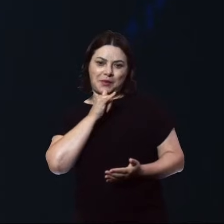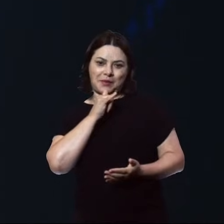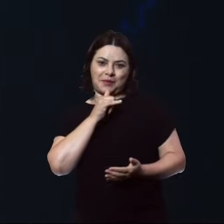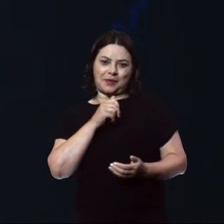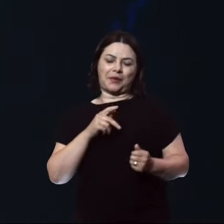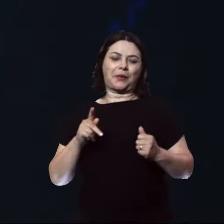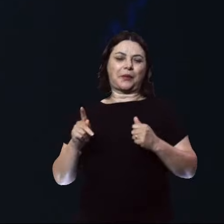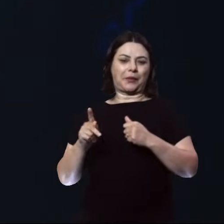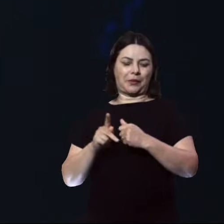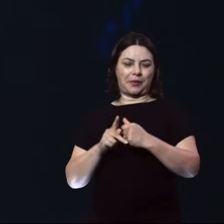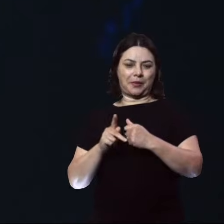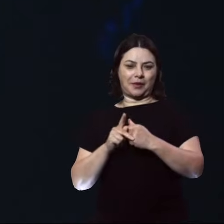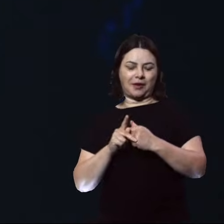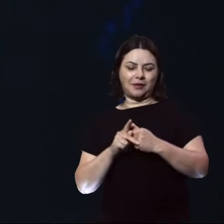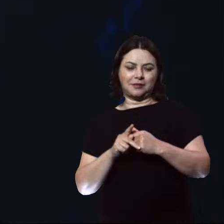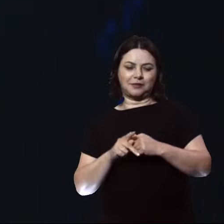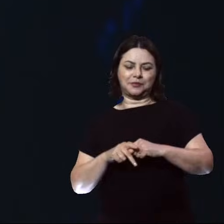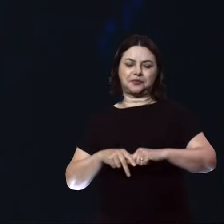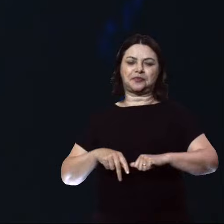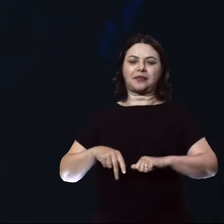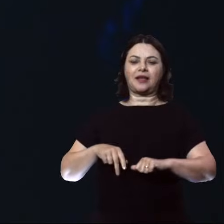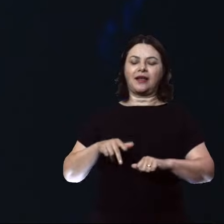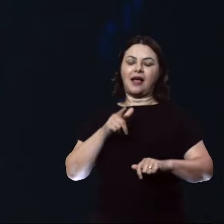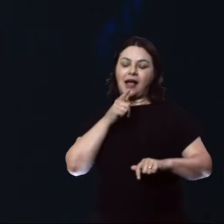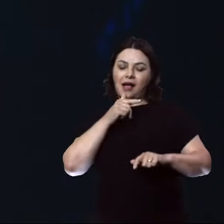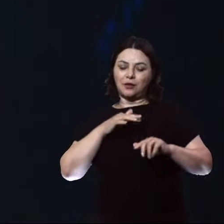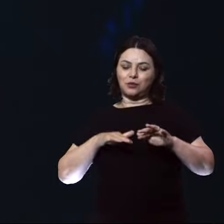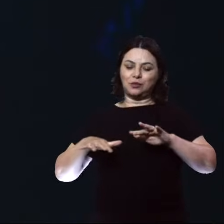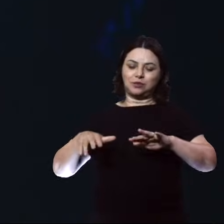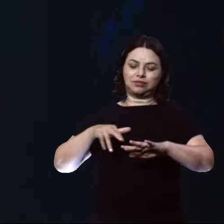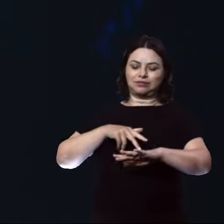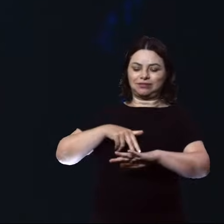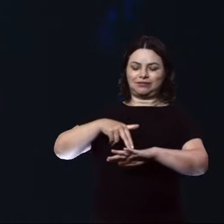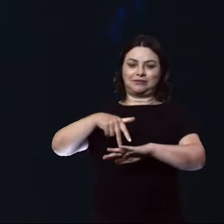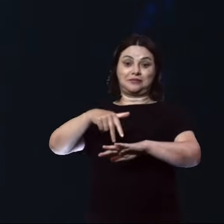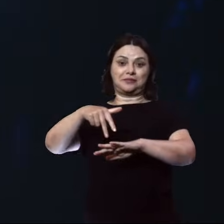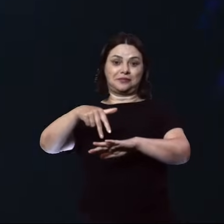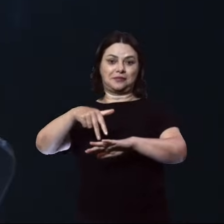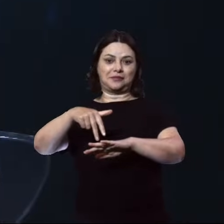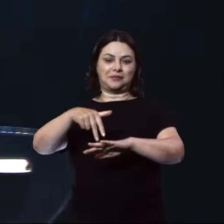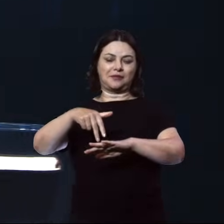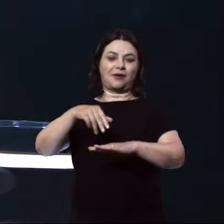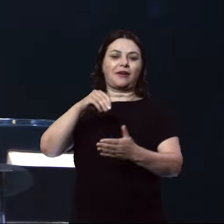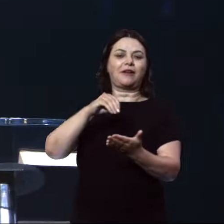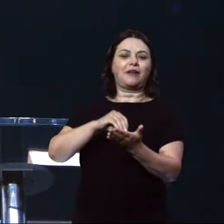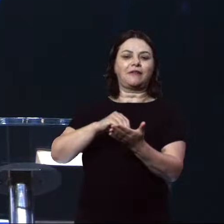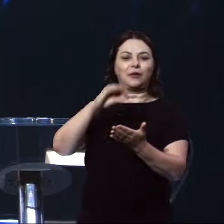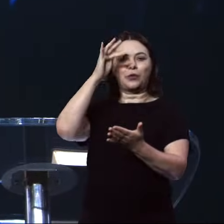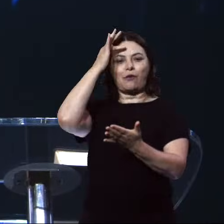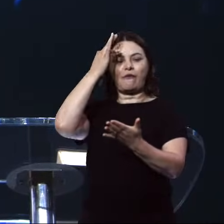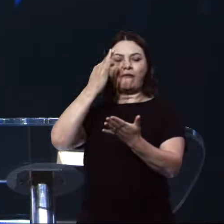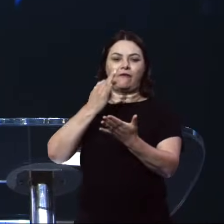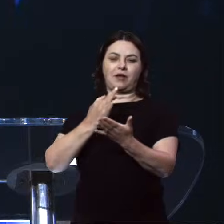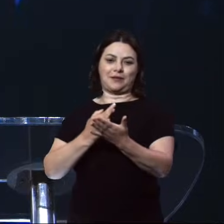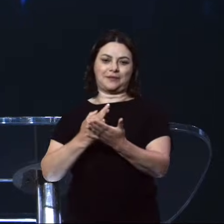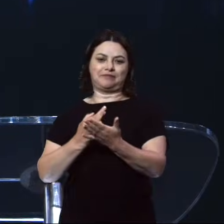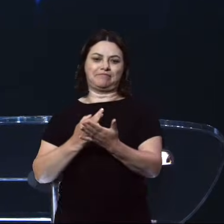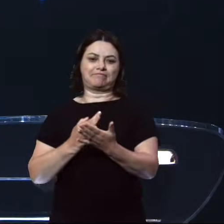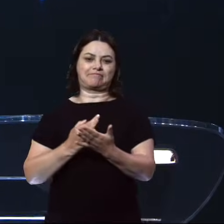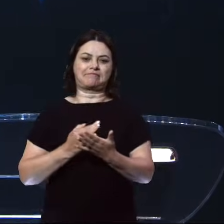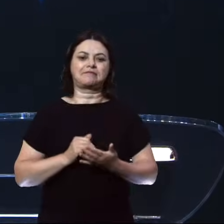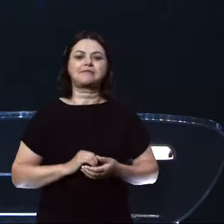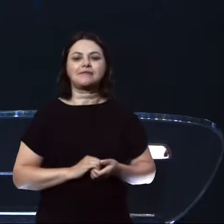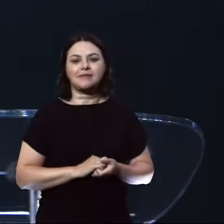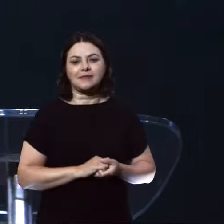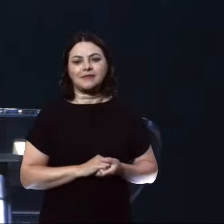águas ou está afundando aí nessas águas? E sabe, a pergunta é: por que Deus daria poder para alguém? Qual é a necessidade que